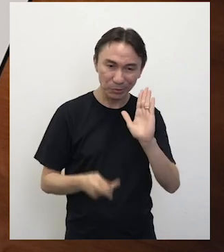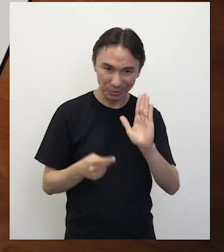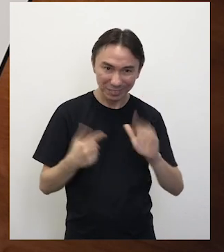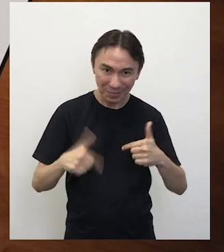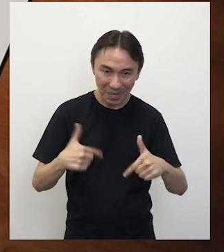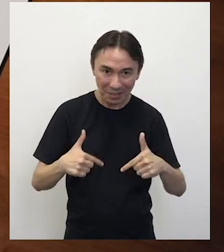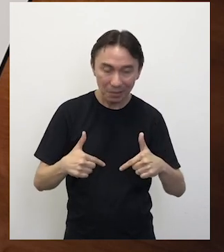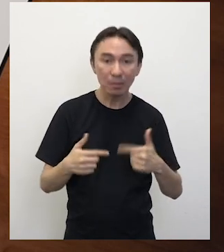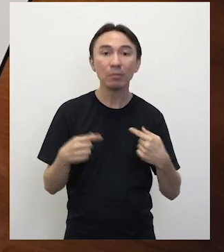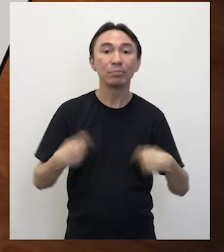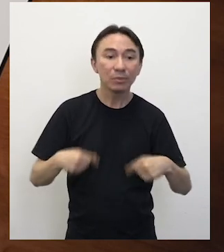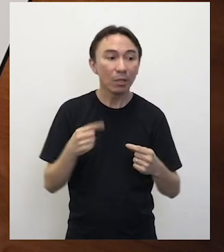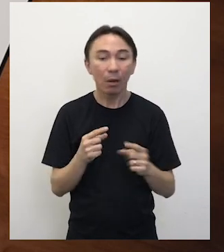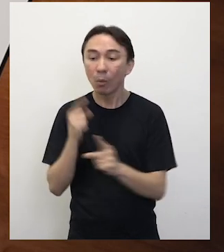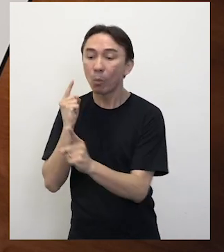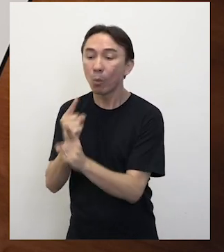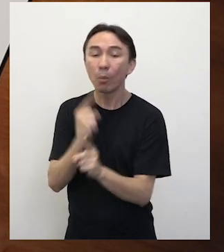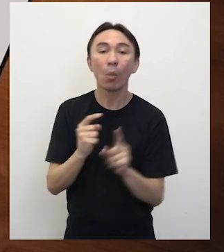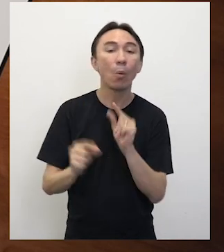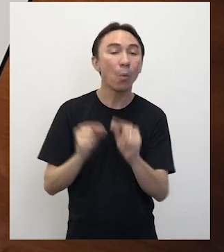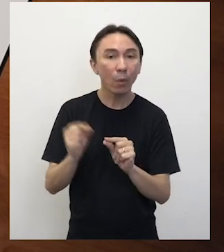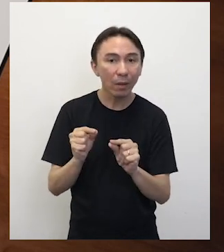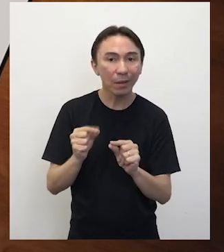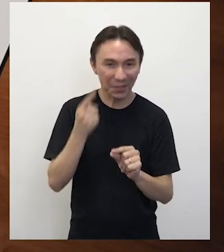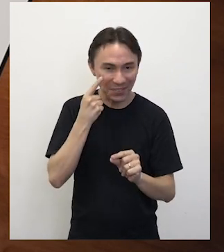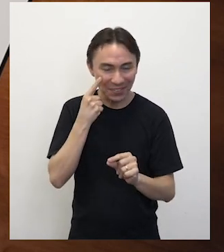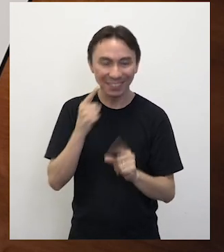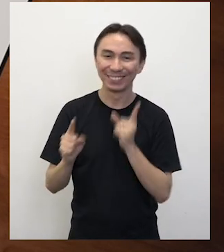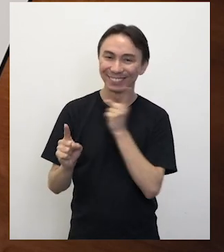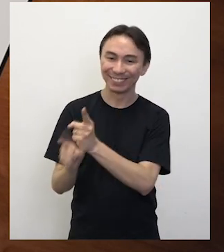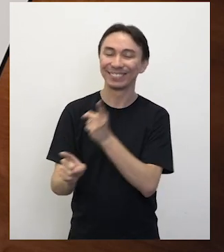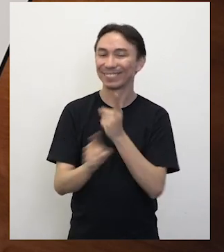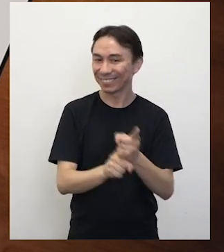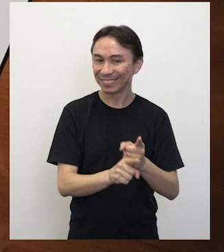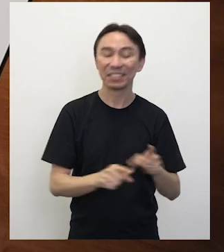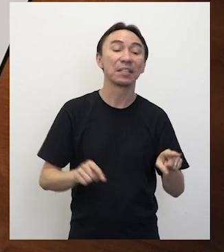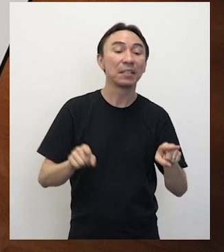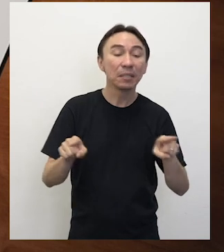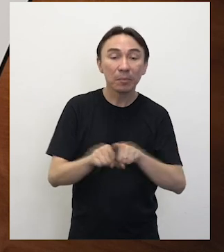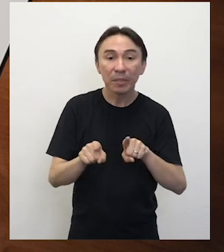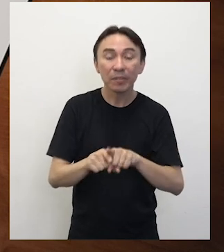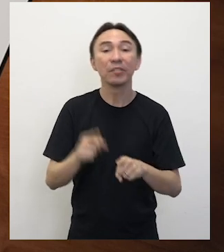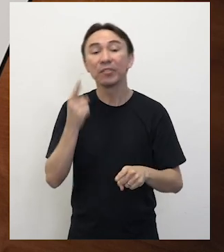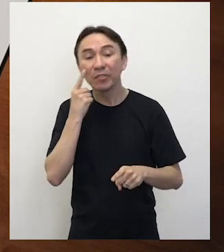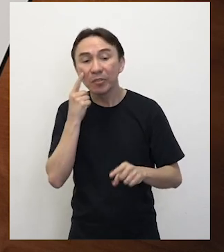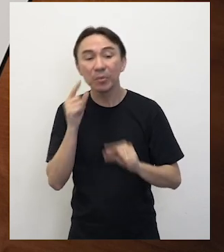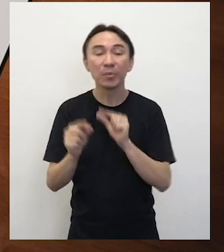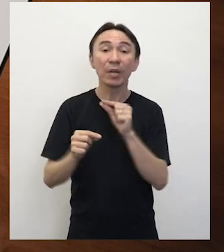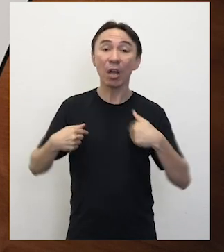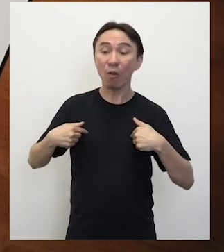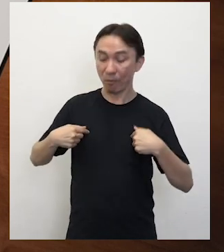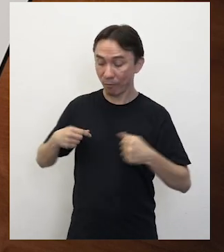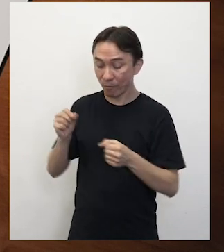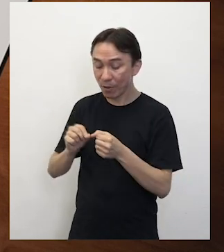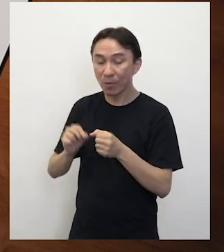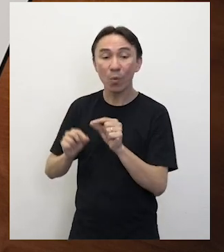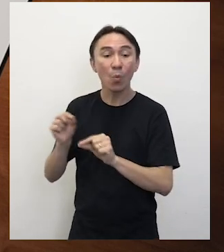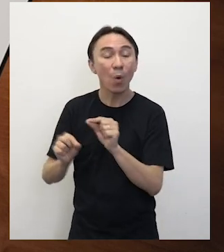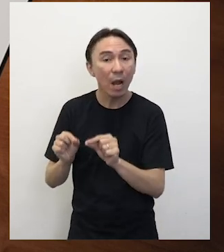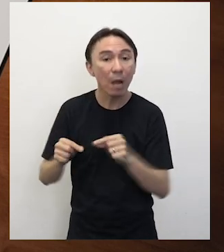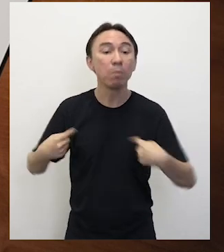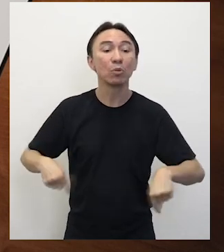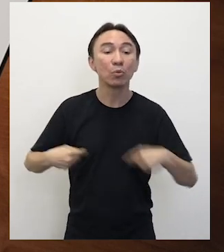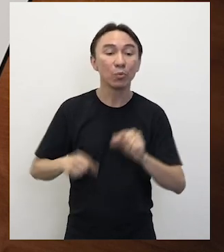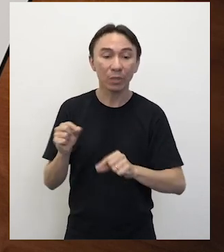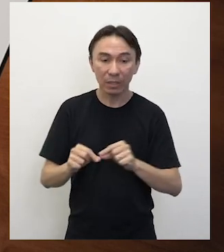as etapas anteriores, nós identificamos os recursos, o que é preciso fazer, onde eu vou conseguir o recurso,